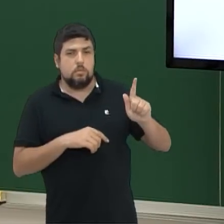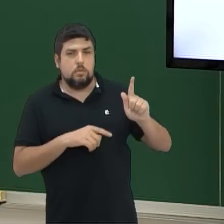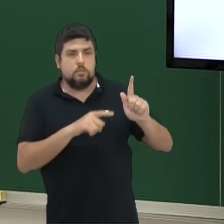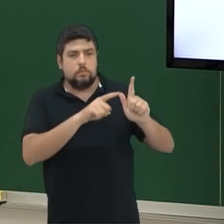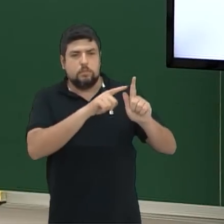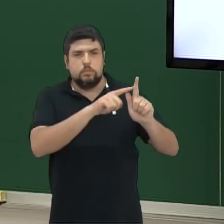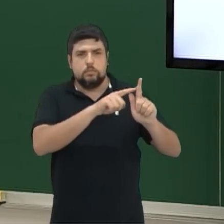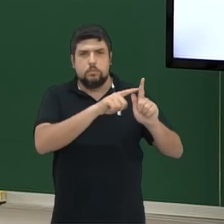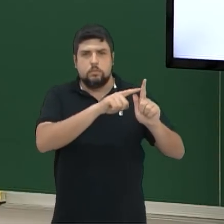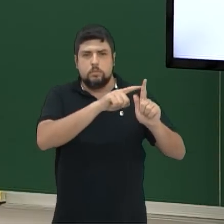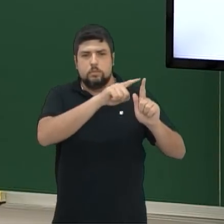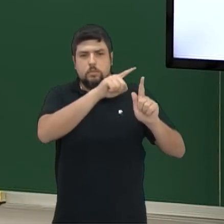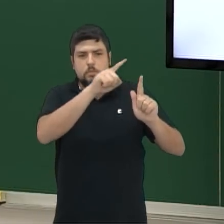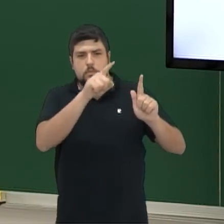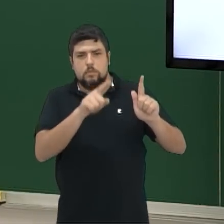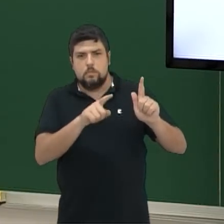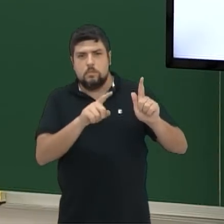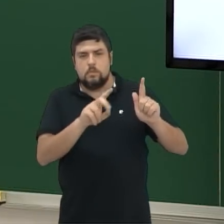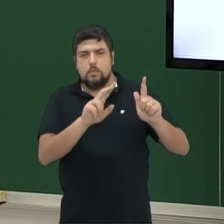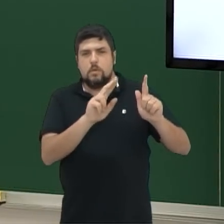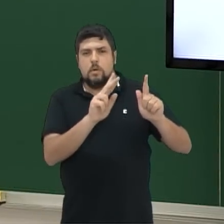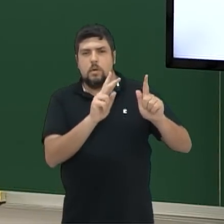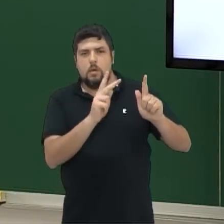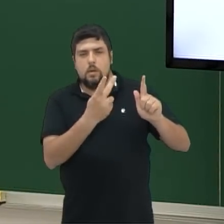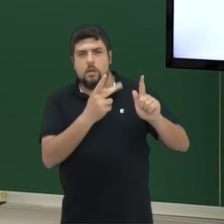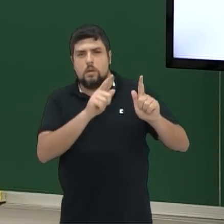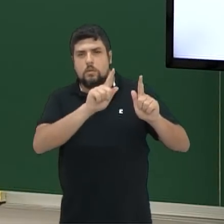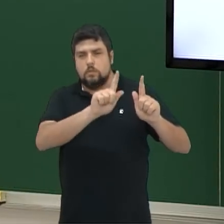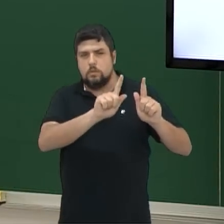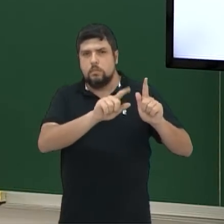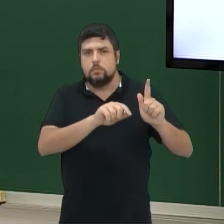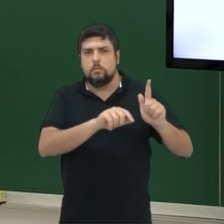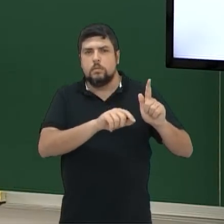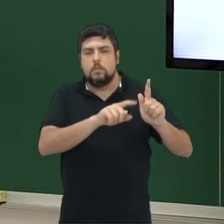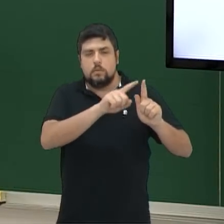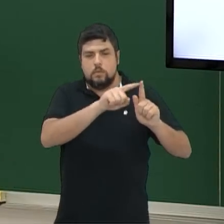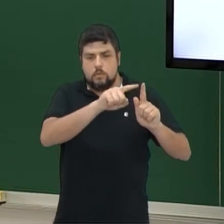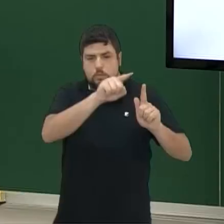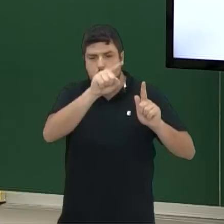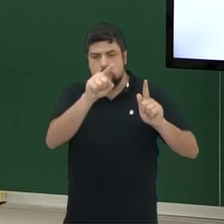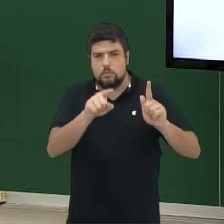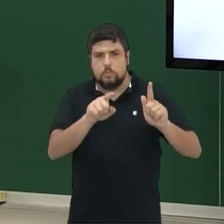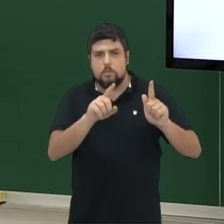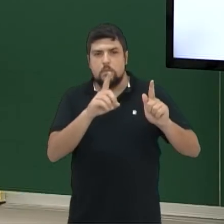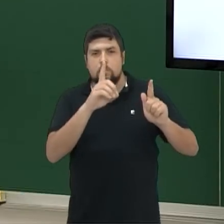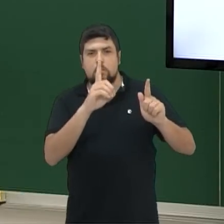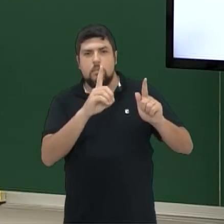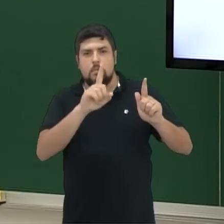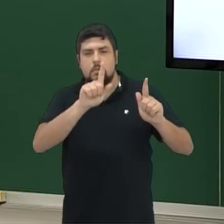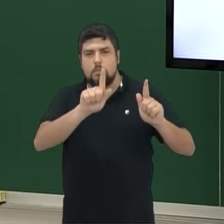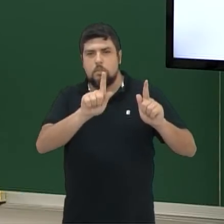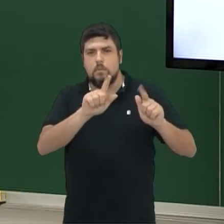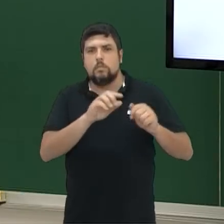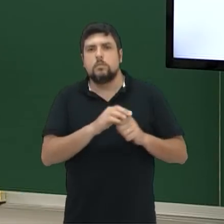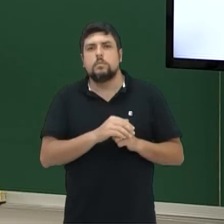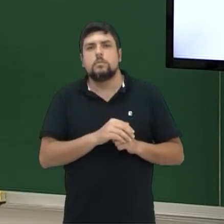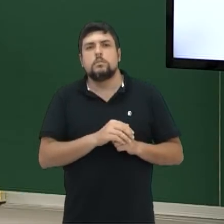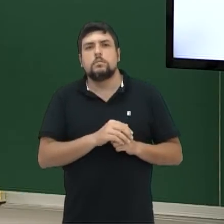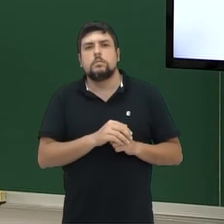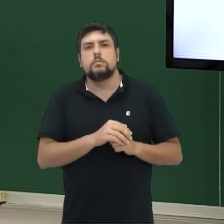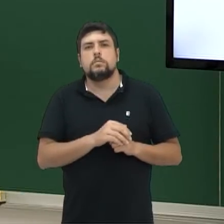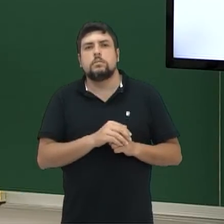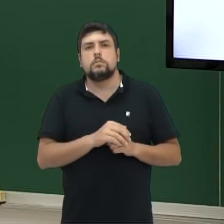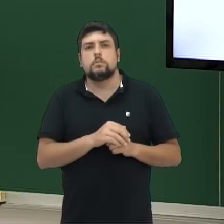a gente ia ter a hectograma. Do lado da hectograma, a gente ia ter a decagrama.